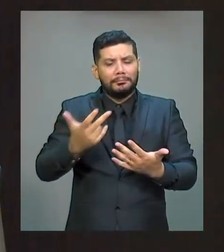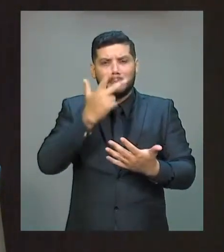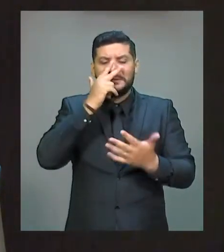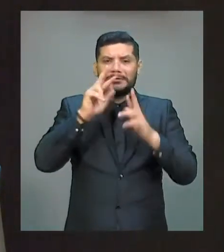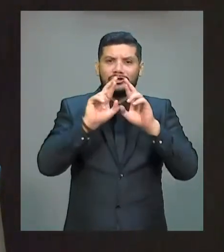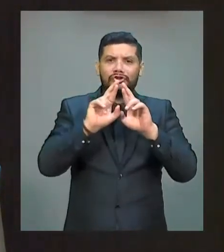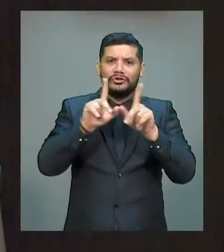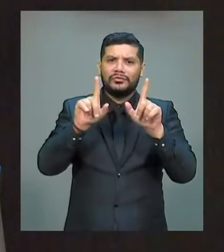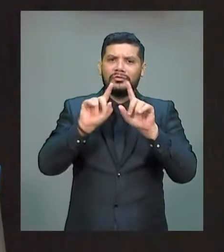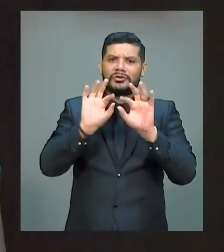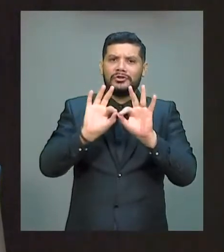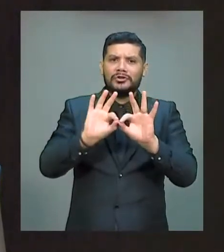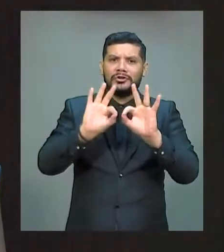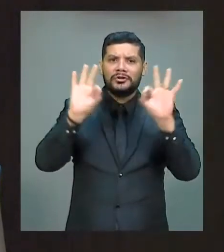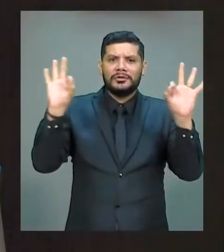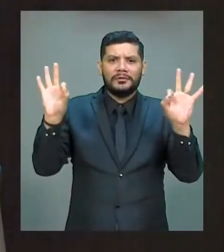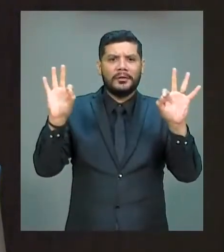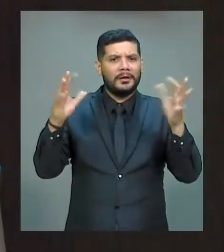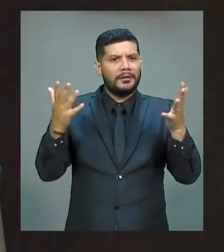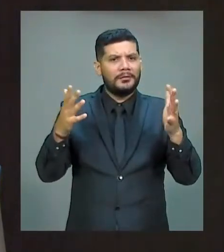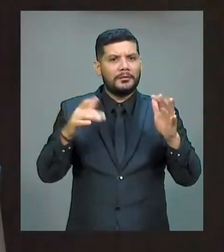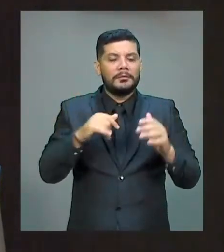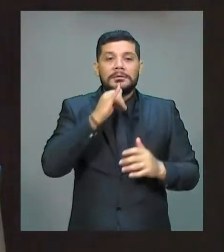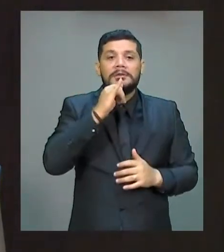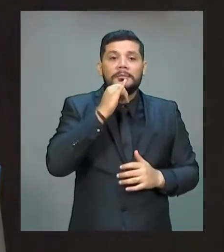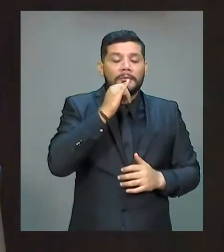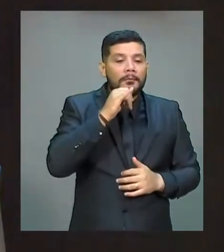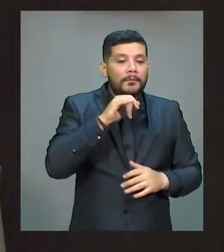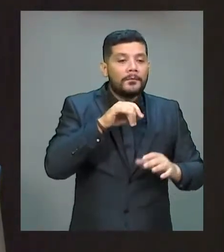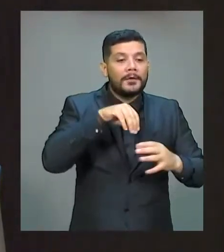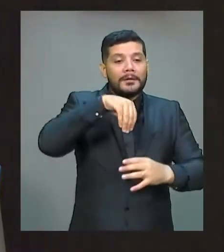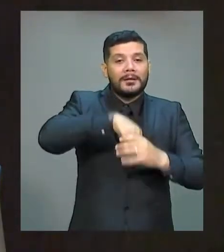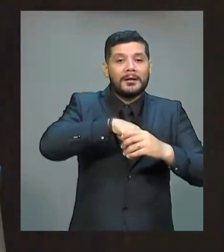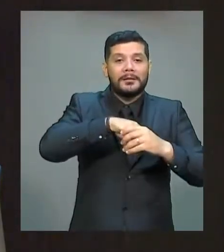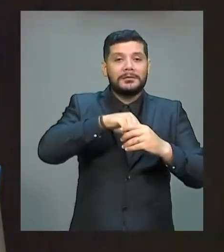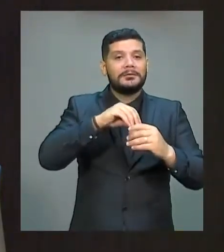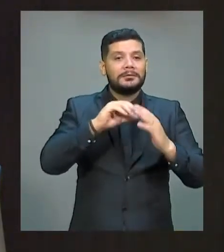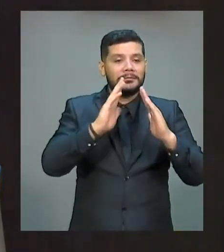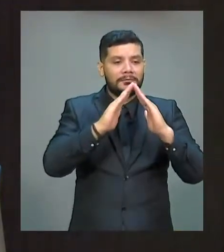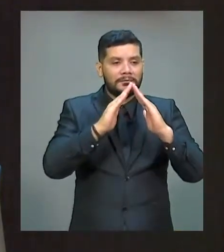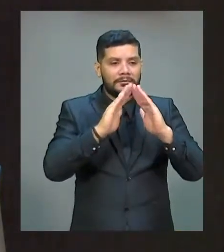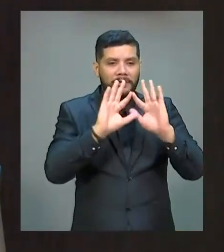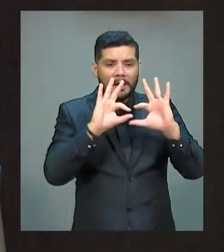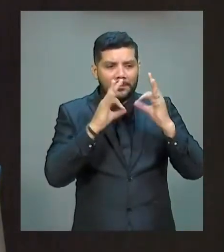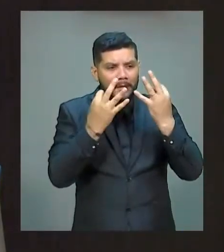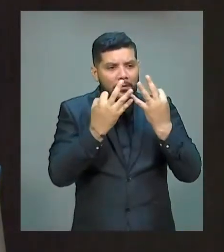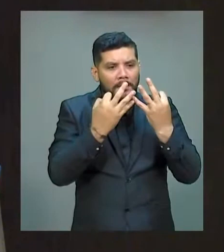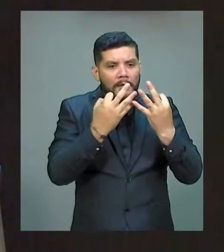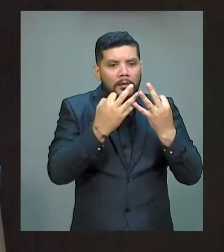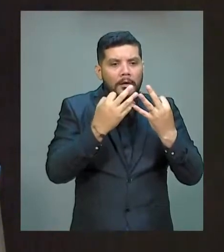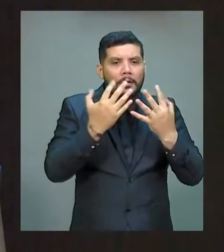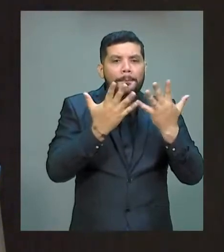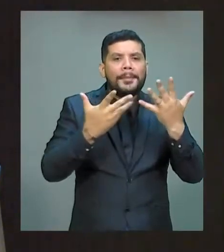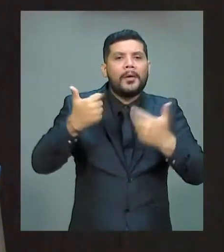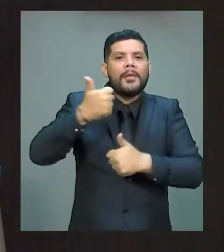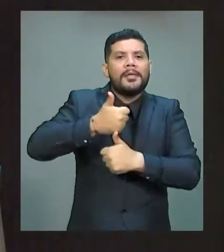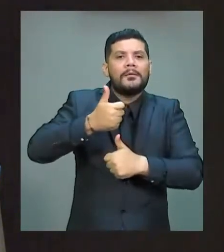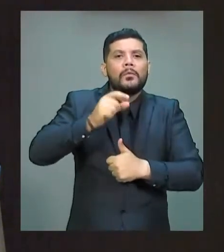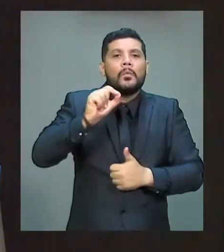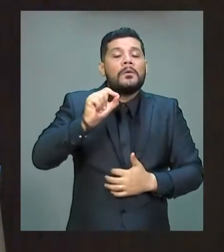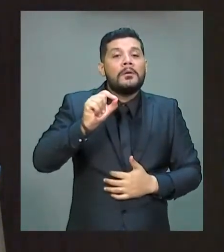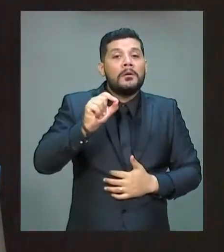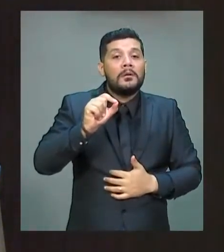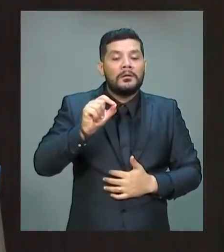que uma mãe de família definiria como prioridade. Na sua casa, a prioridade seria alimento